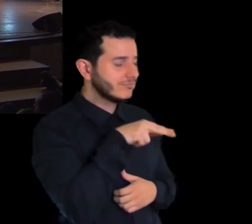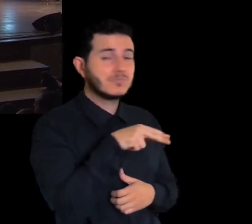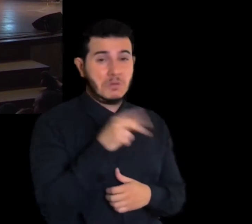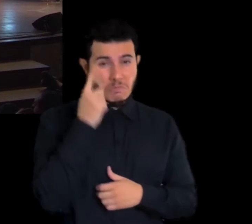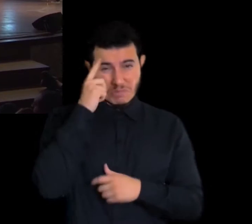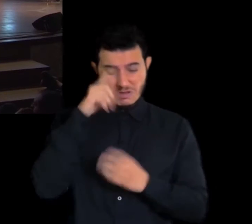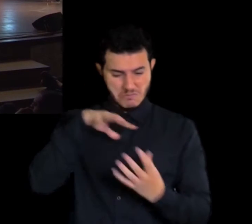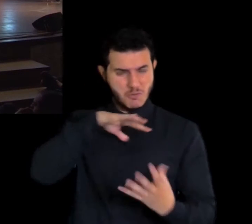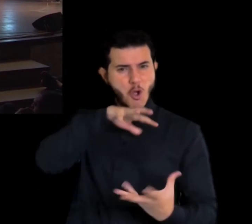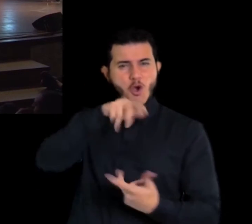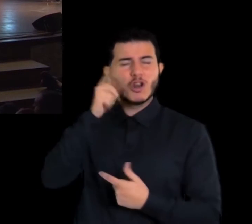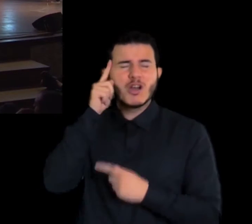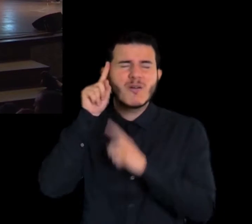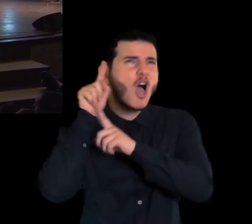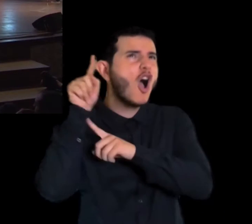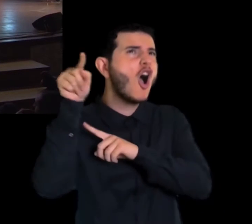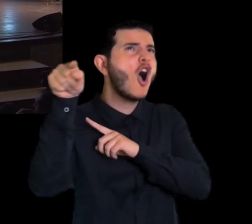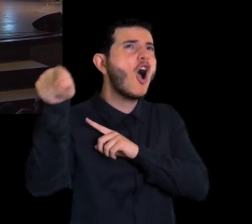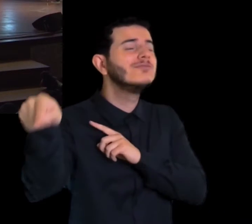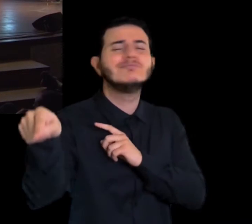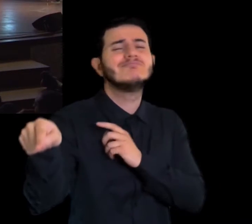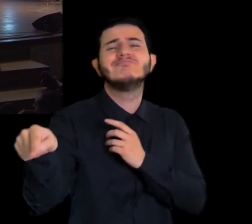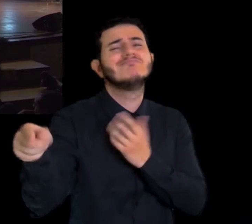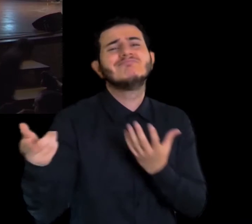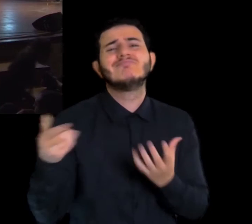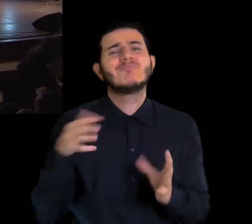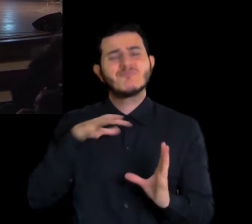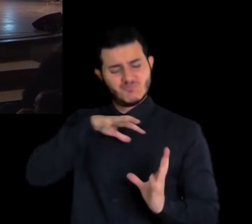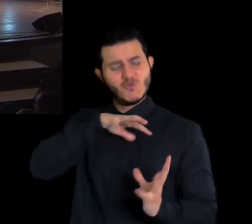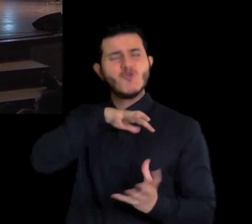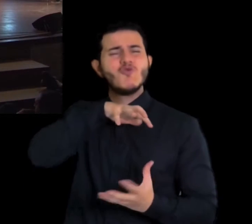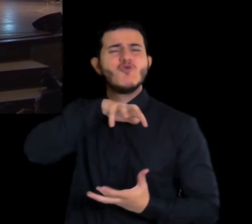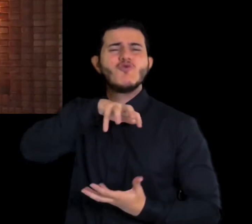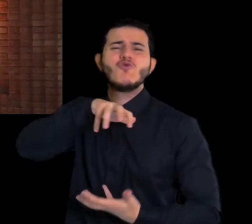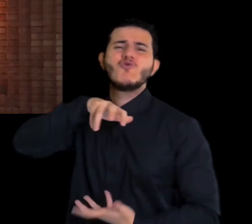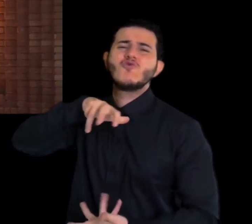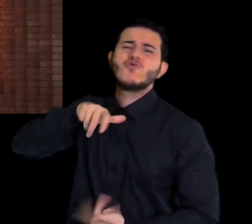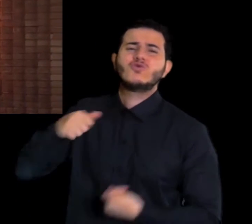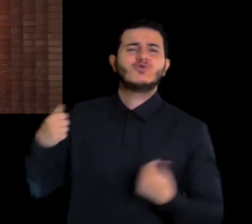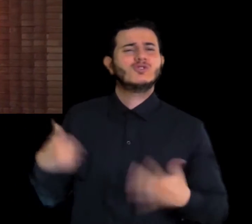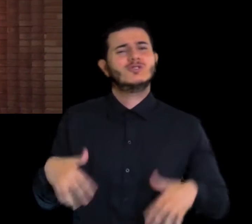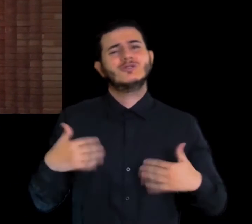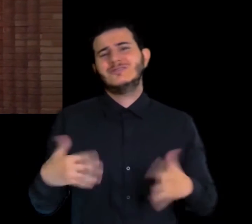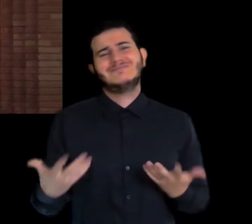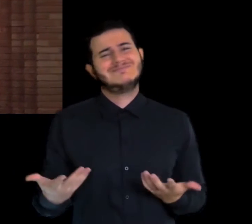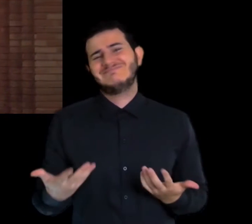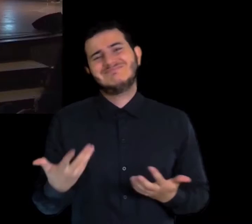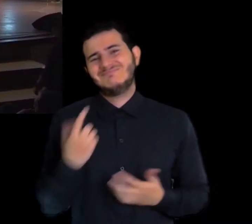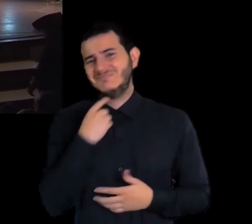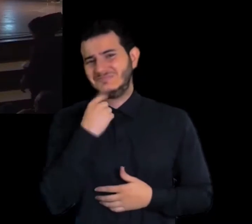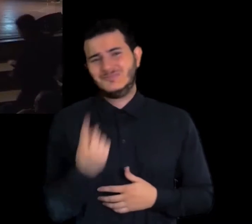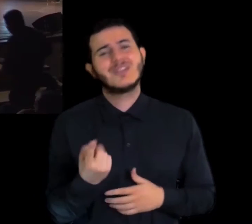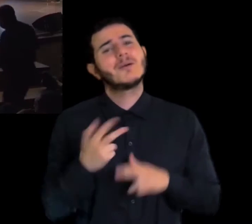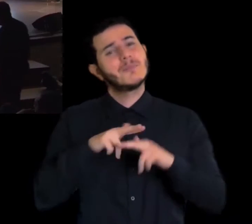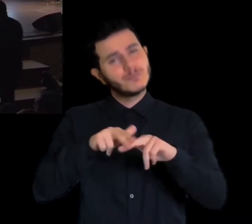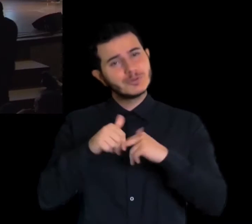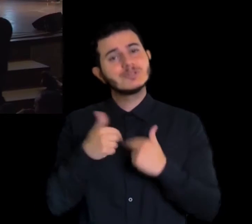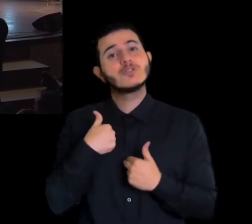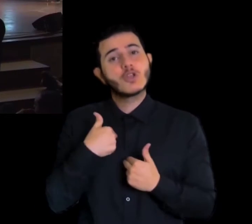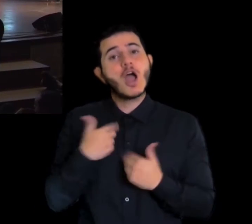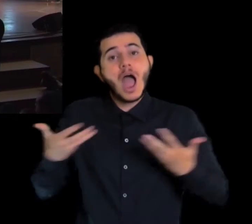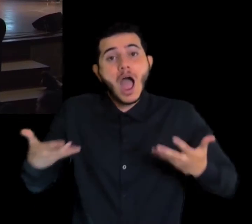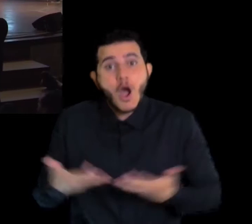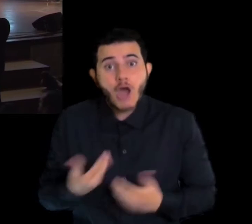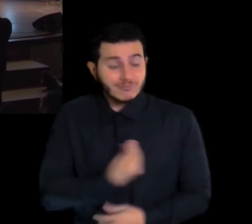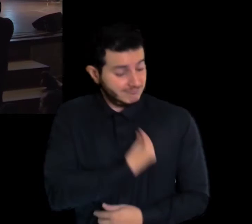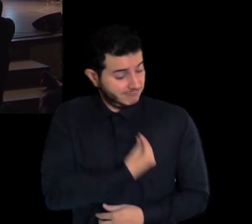Senão a gente pensa muito longe e não faz pequeno, o universo todo trabalha em espiral. né? Que a gente comece do tamanho